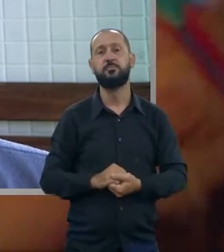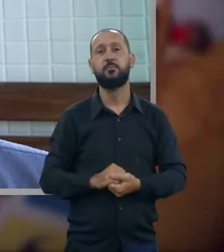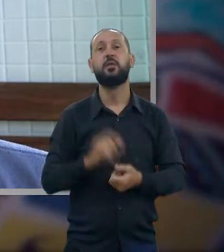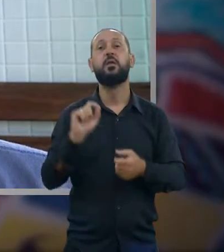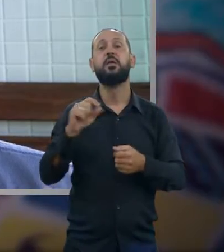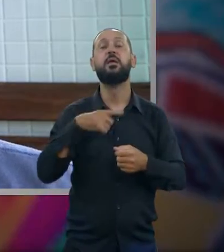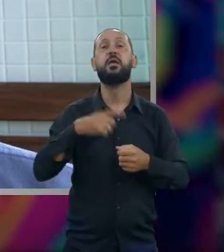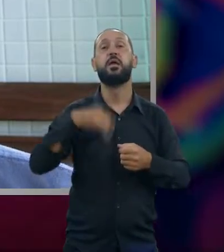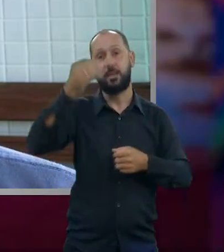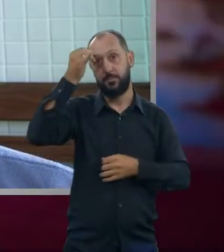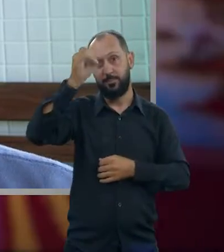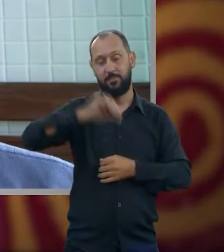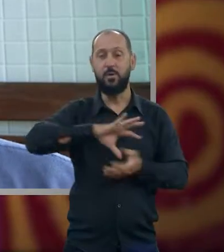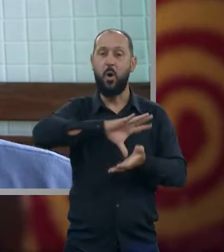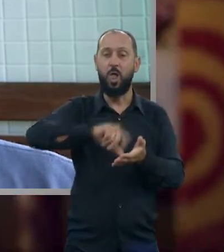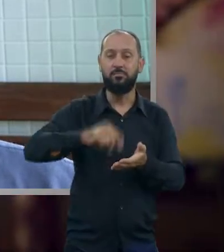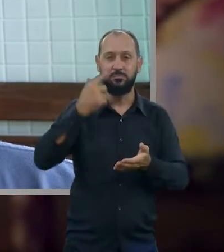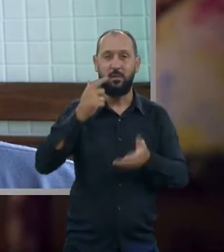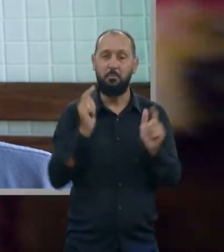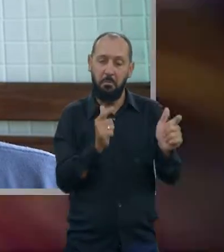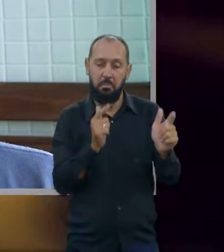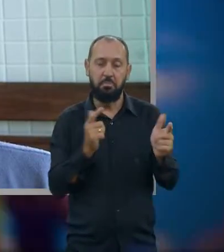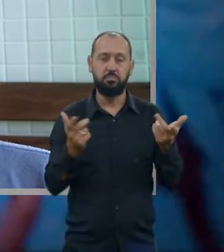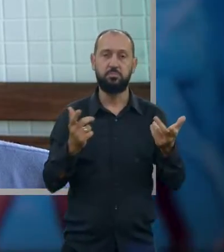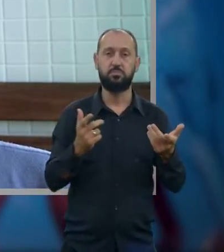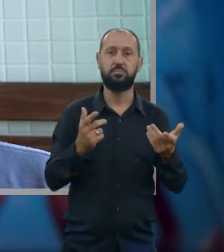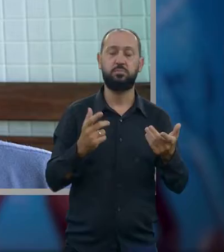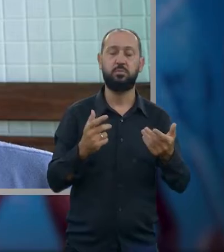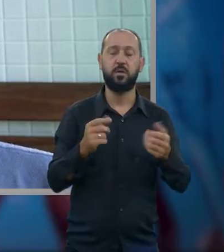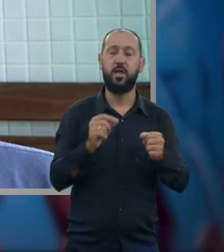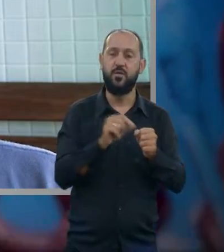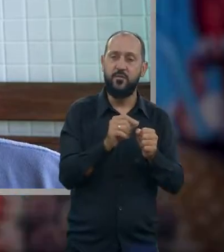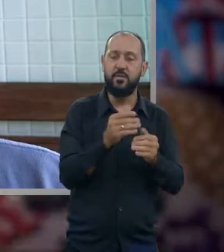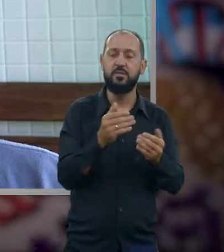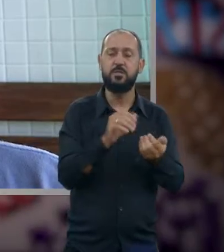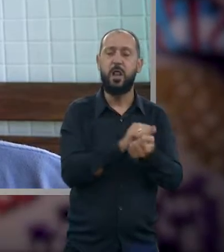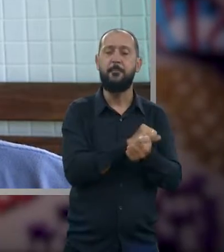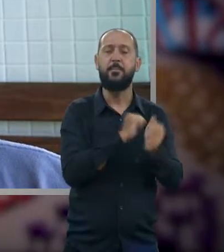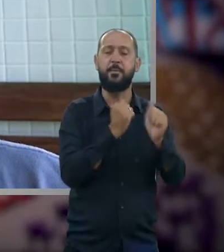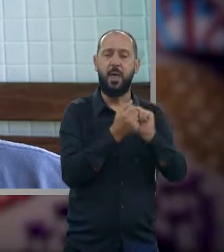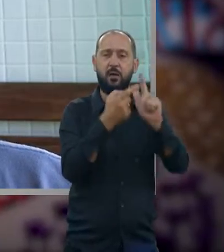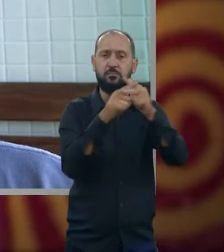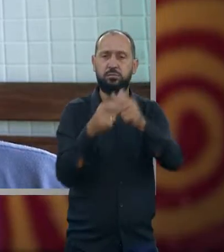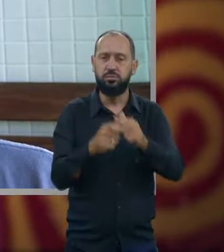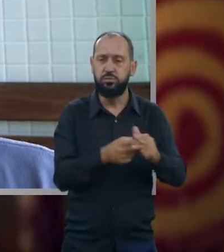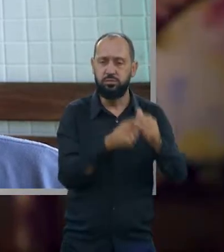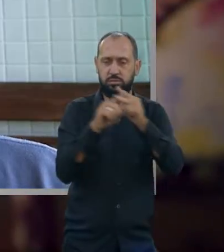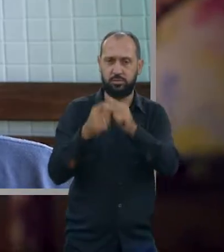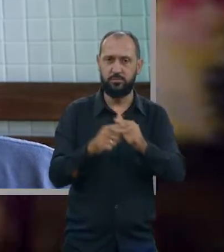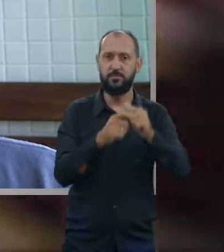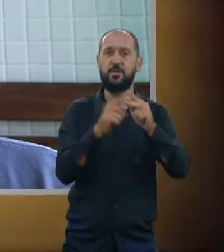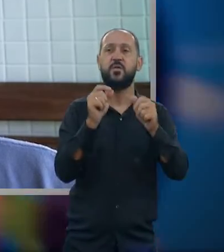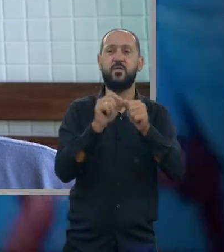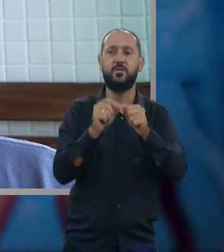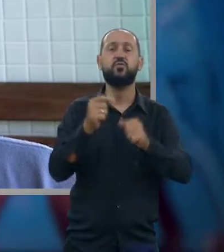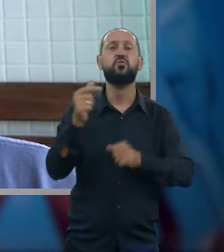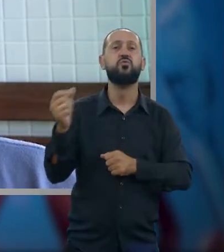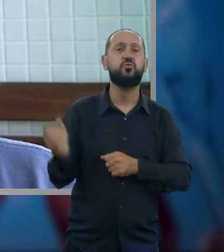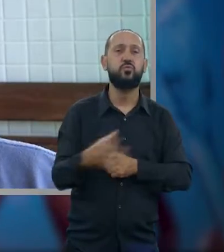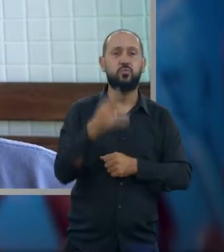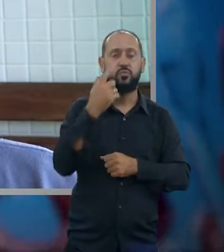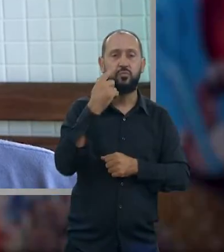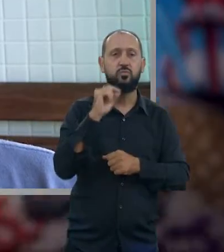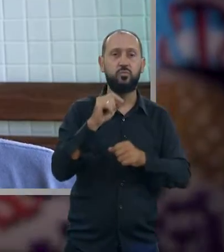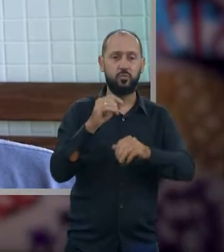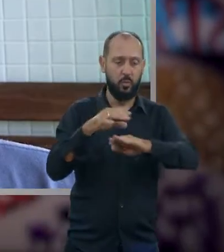que inibisse o vandalismo. E em seguida, depois de fazer toda essa restauração, eu fiz a